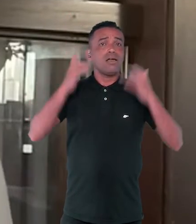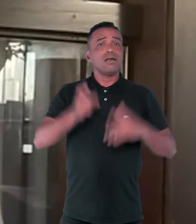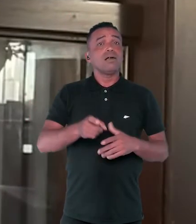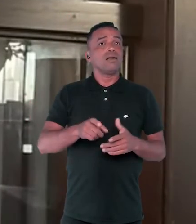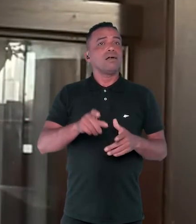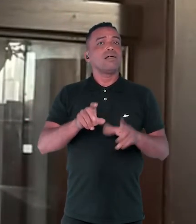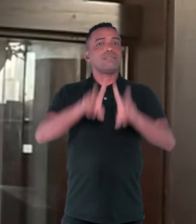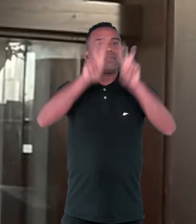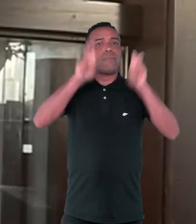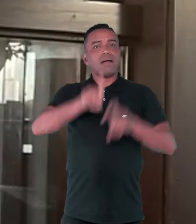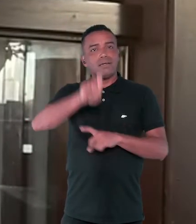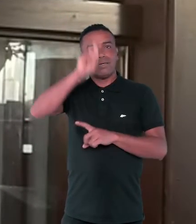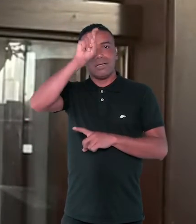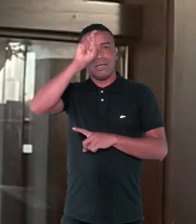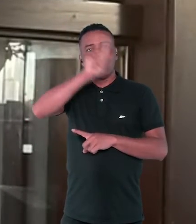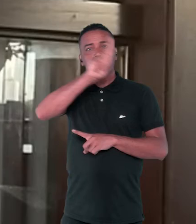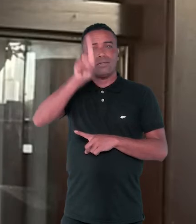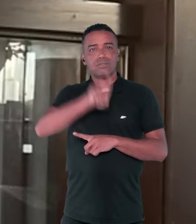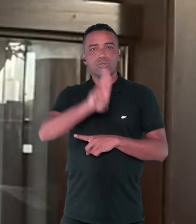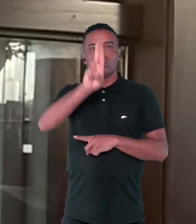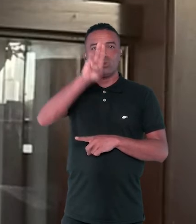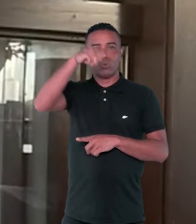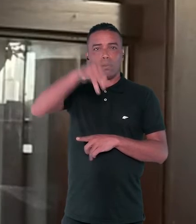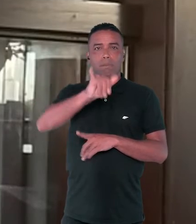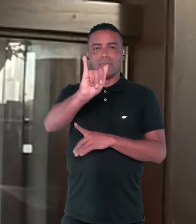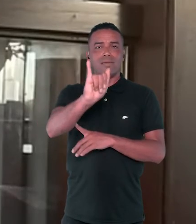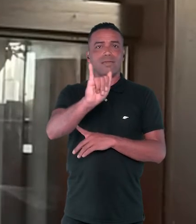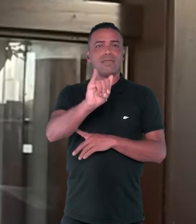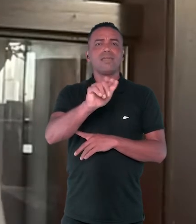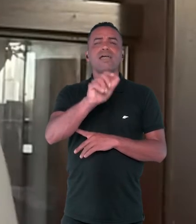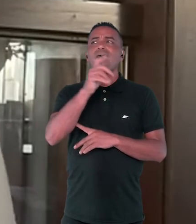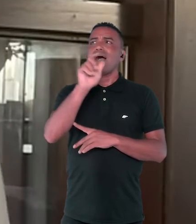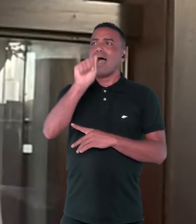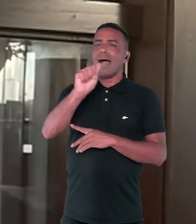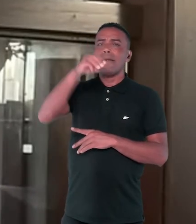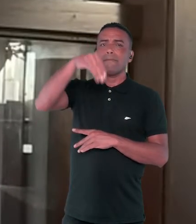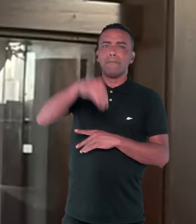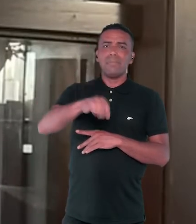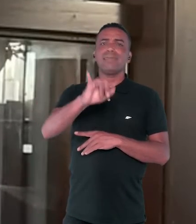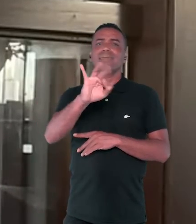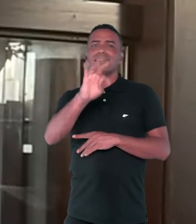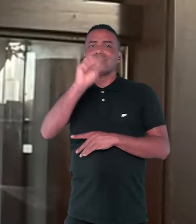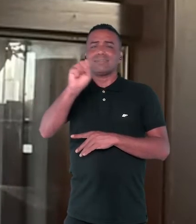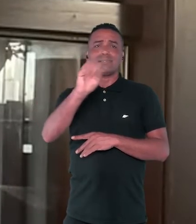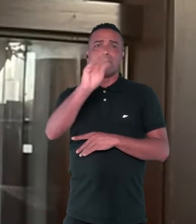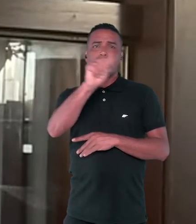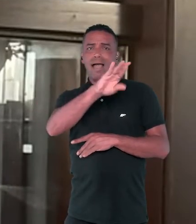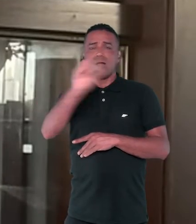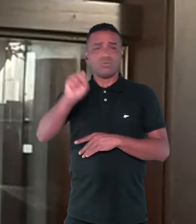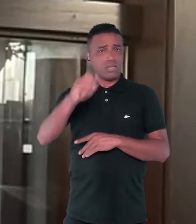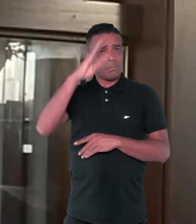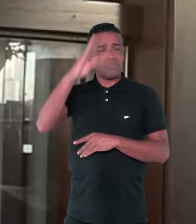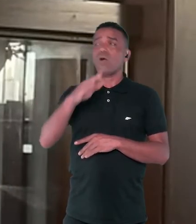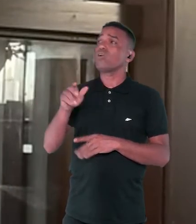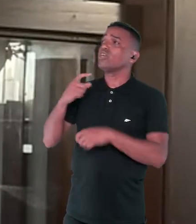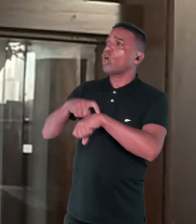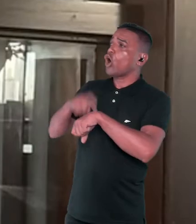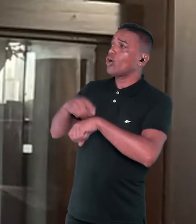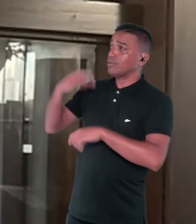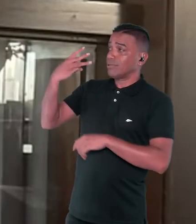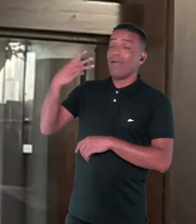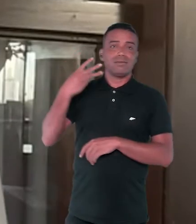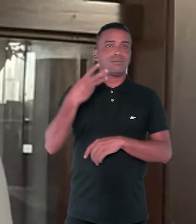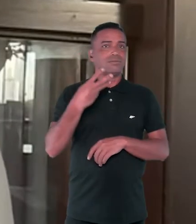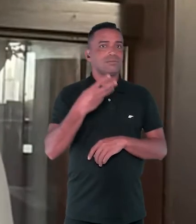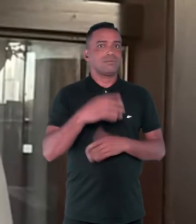zumbi vai ser no Amintas de Barros. O que é isso? Eu falei, é o plenário principal aqui da Câmara. Que horas? Foi 3 horas.